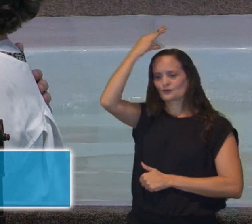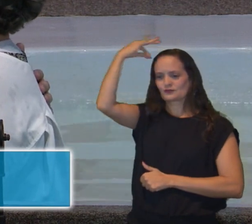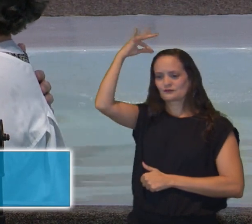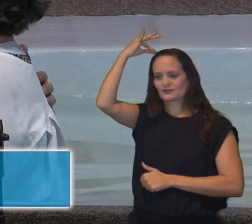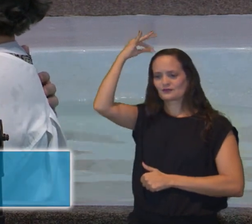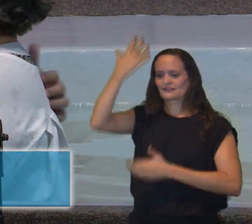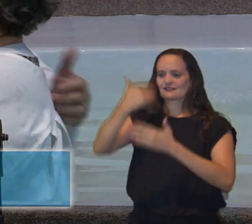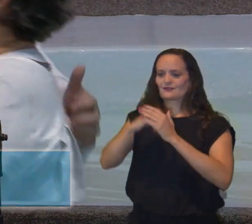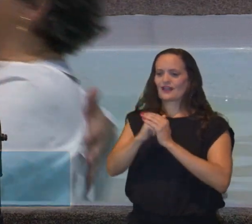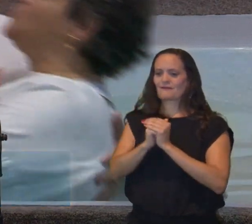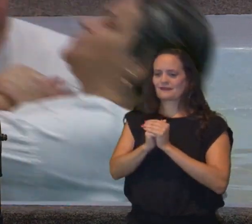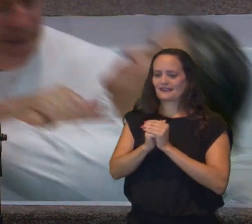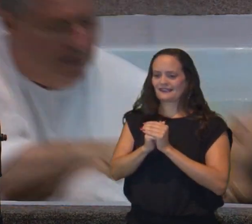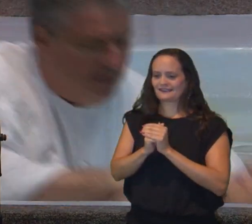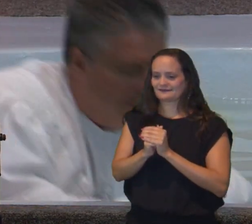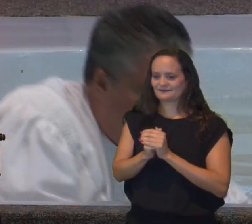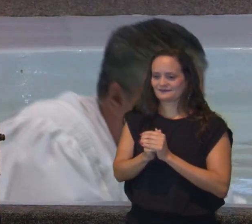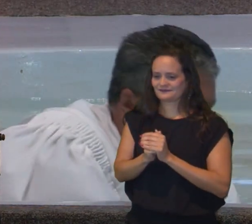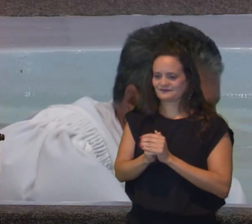Santo. Amém.